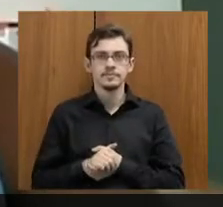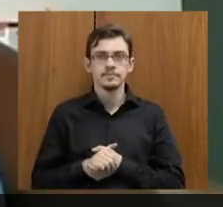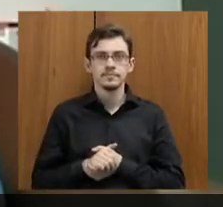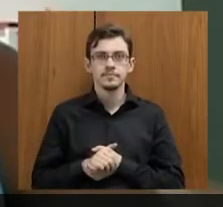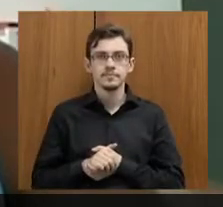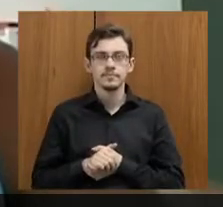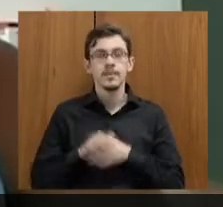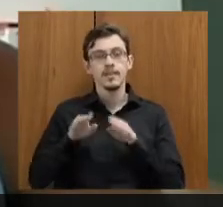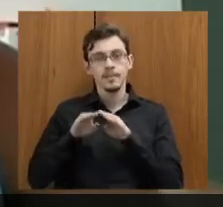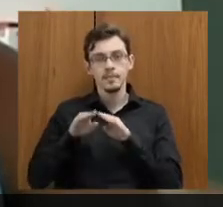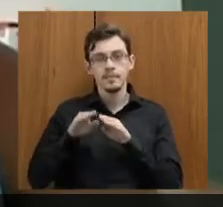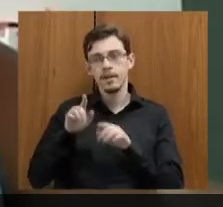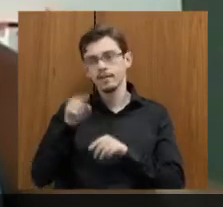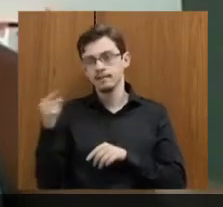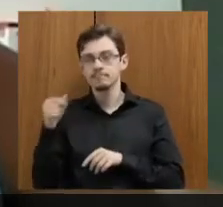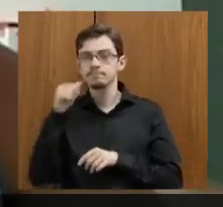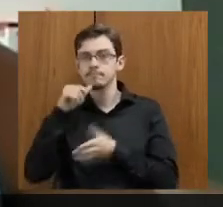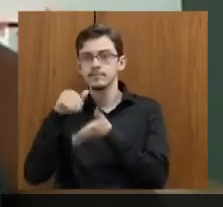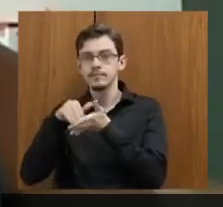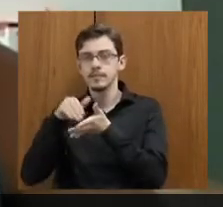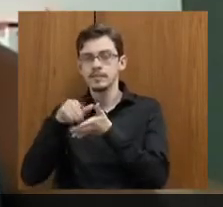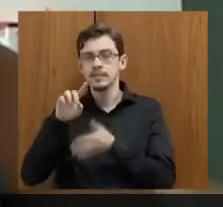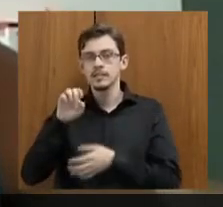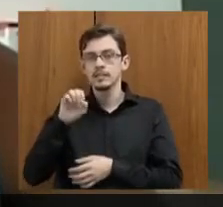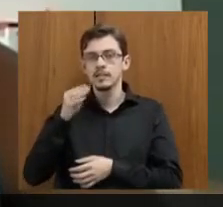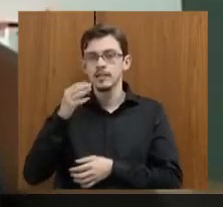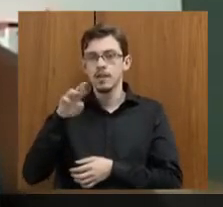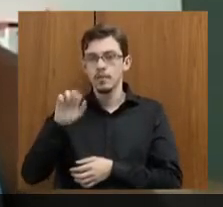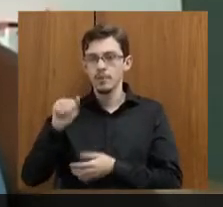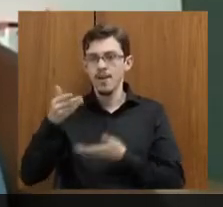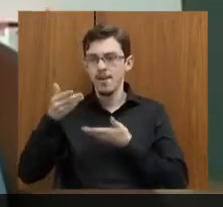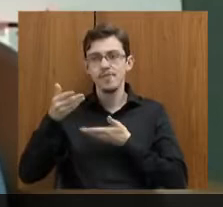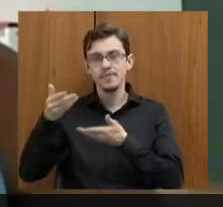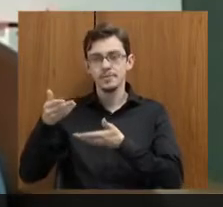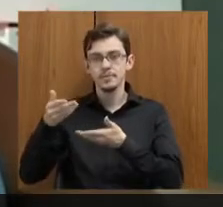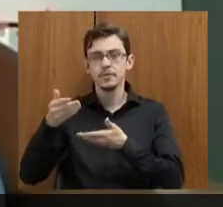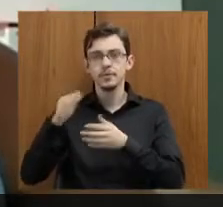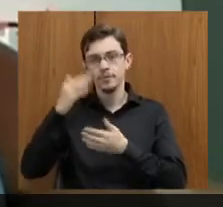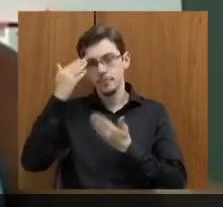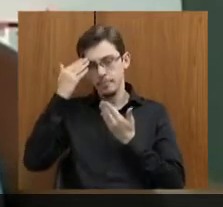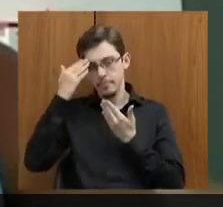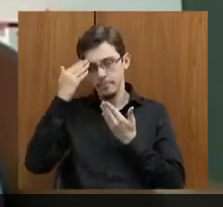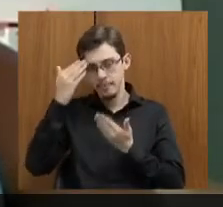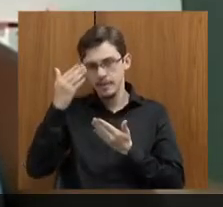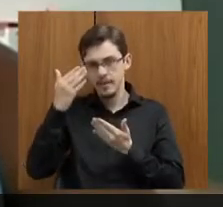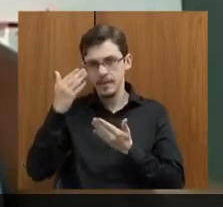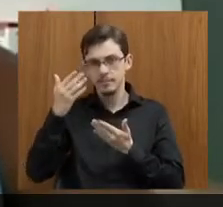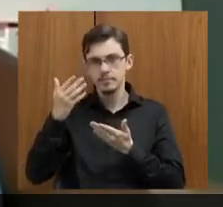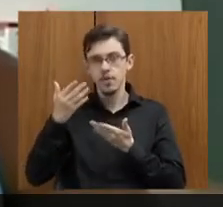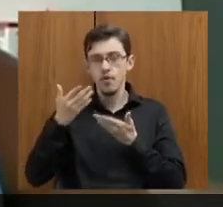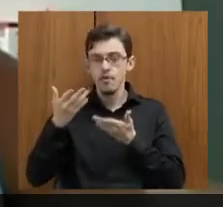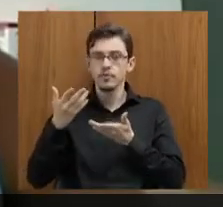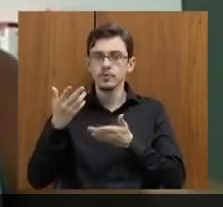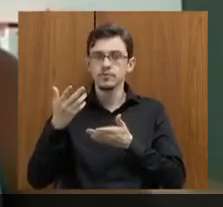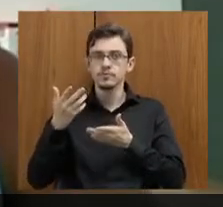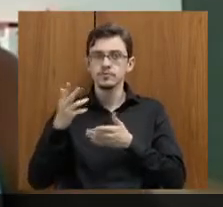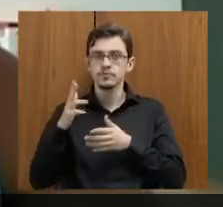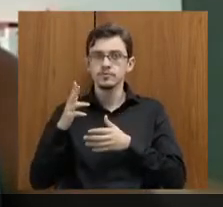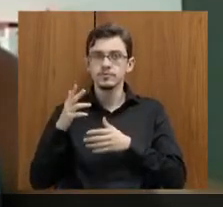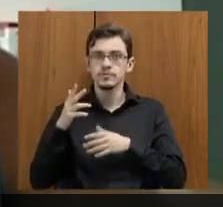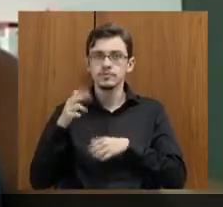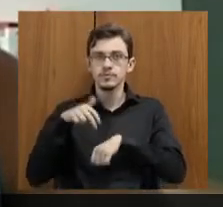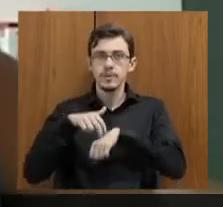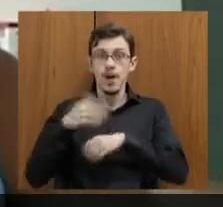a Débora professora Susana Vieira fez essa costura para que ele tivesse aqui nesse momento não se passa meu quarto